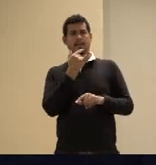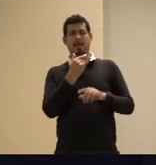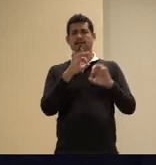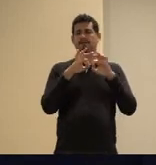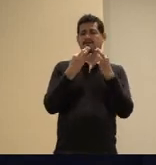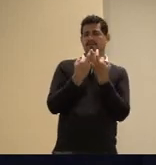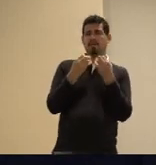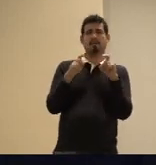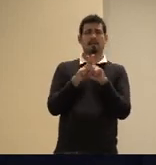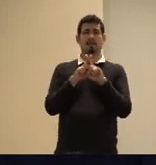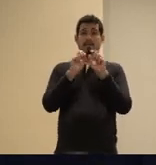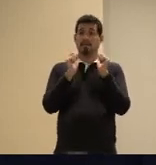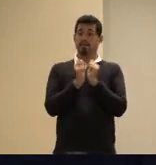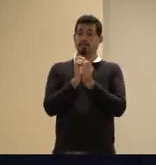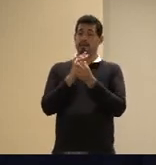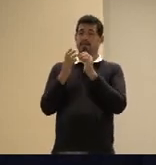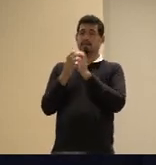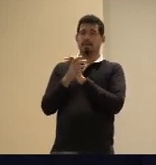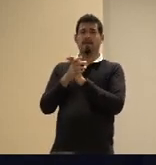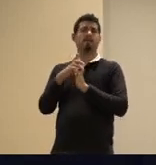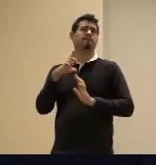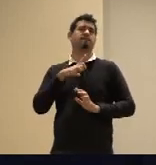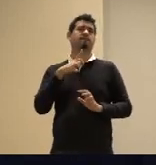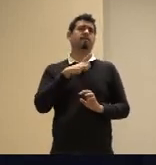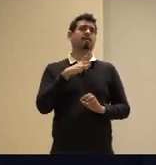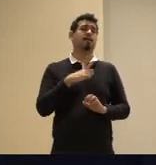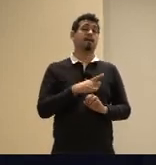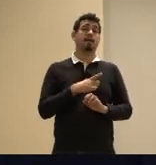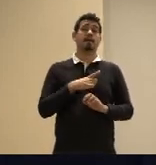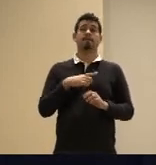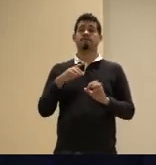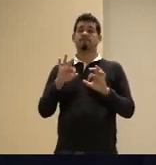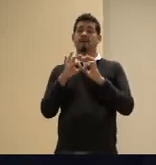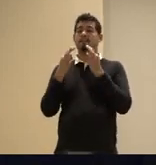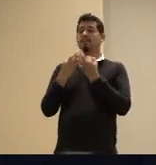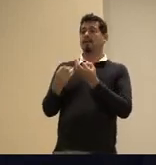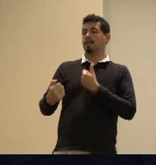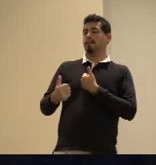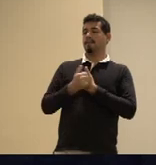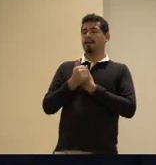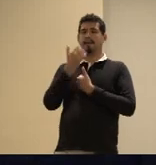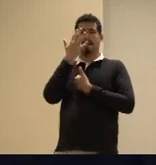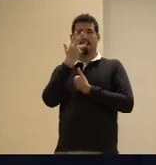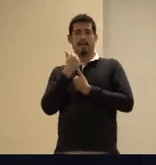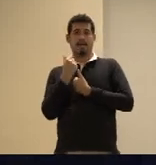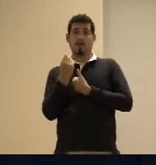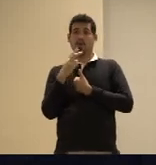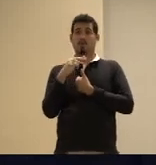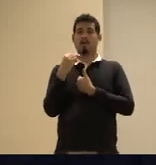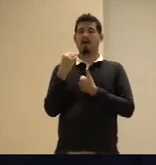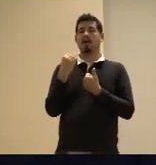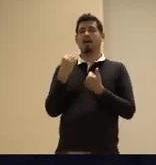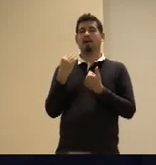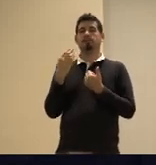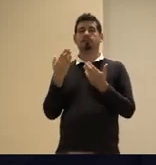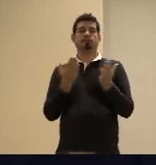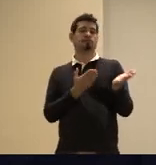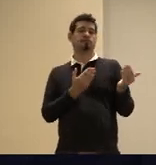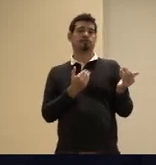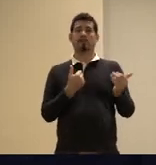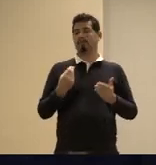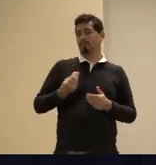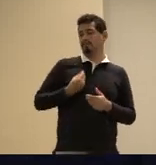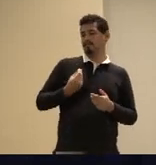ou da unidade do casal, formada por parentes próximos com os quais a criança ou adolescente convive e